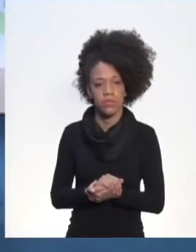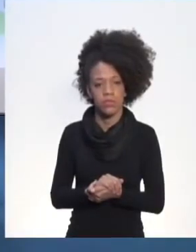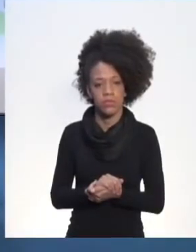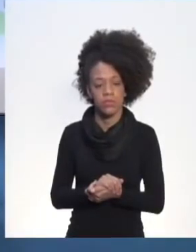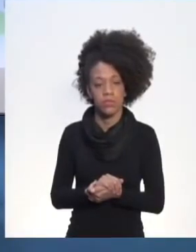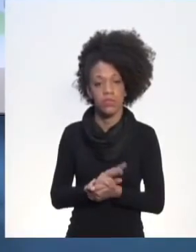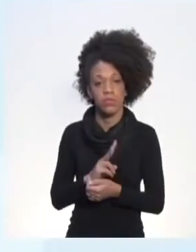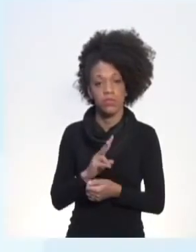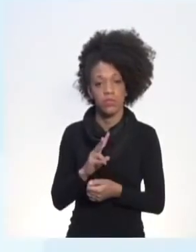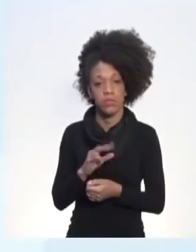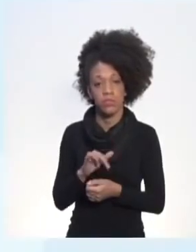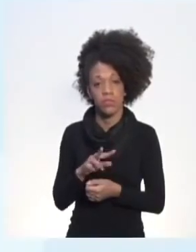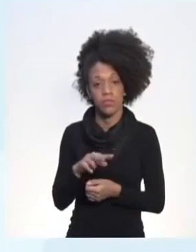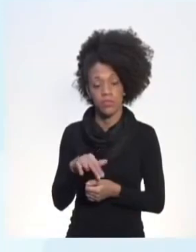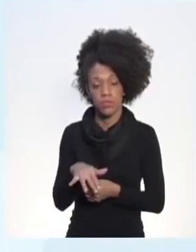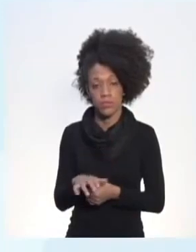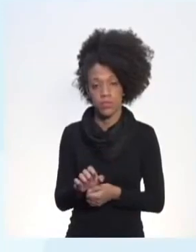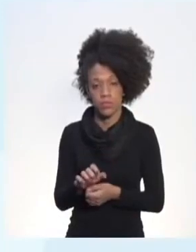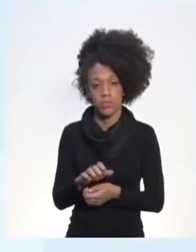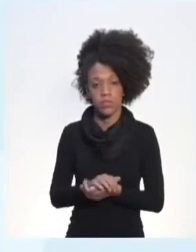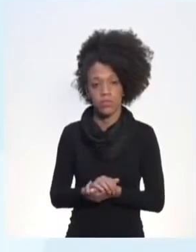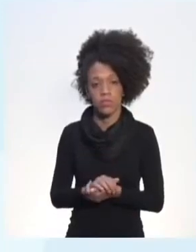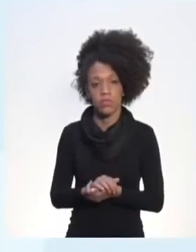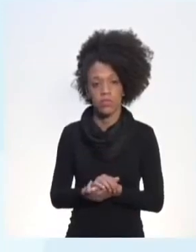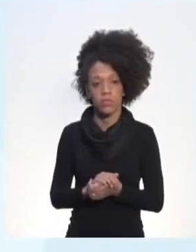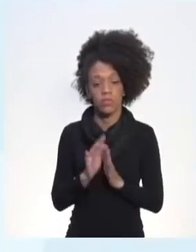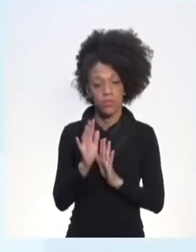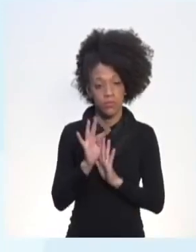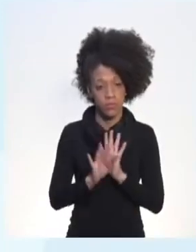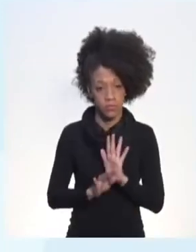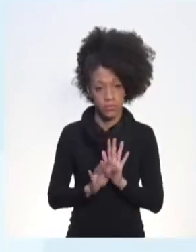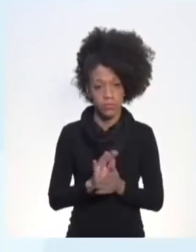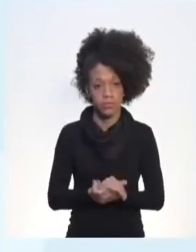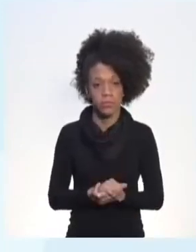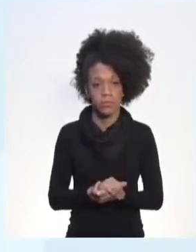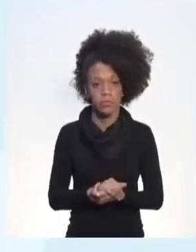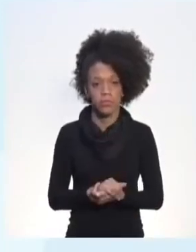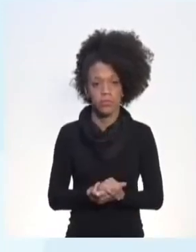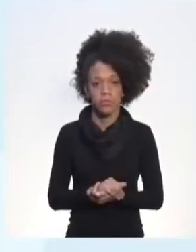A Pro Viviane colocou assim, no corpo da notícia...